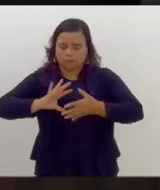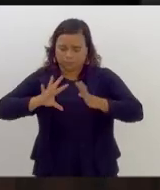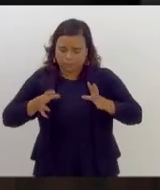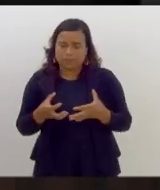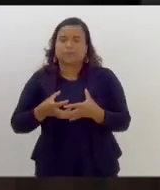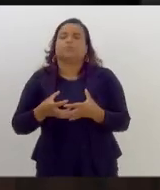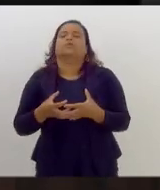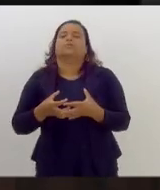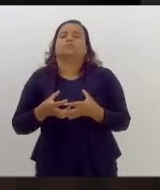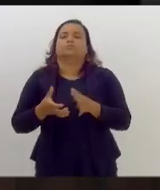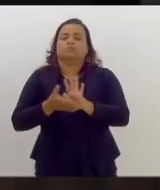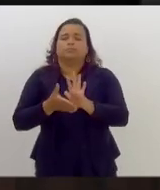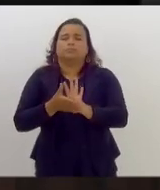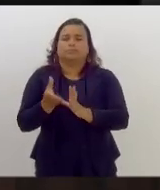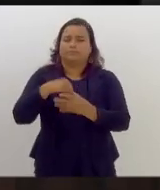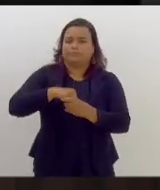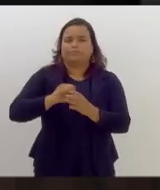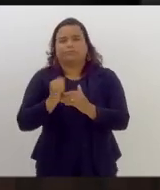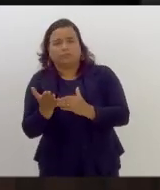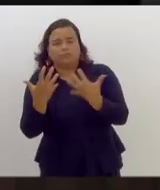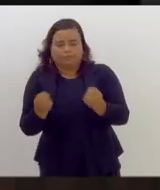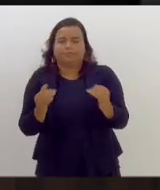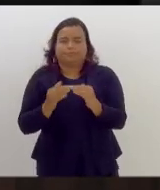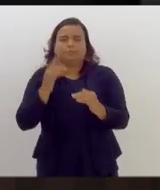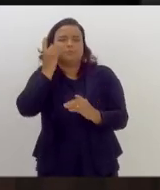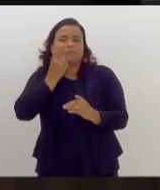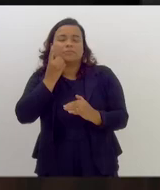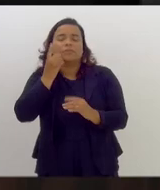Favorável. Relator, deputado Márcio Canella.